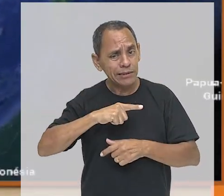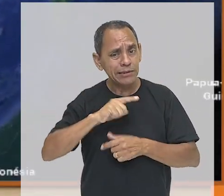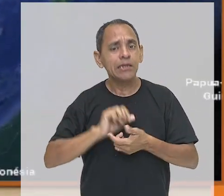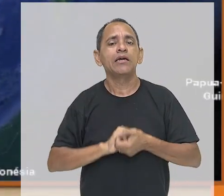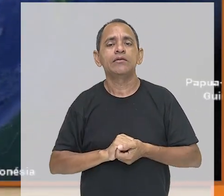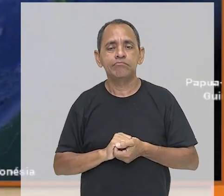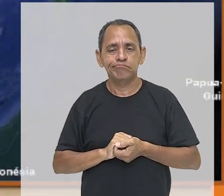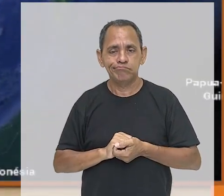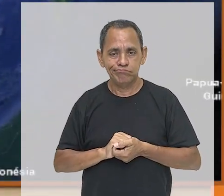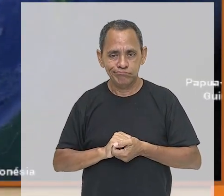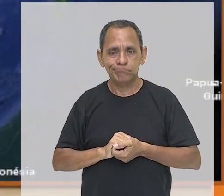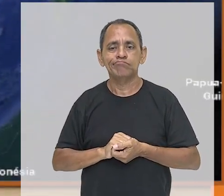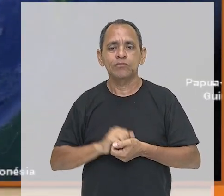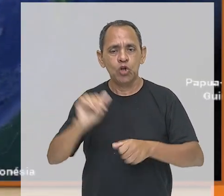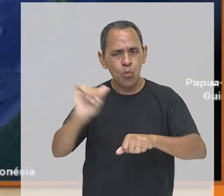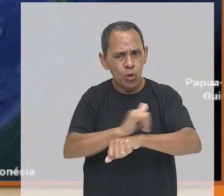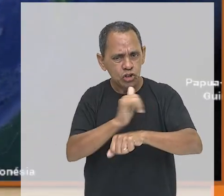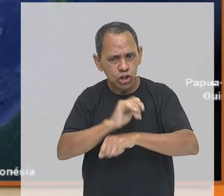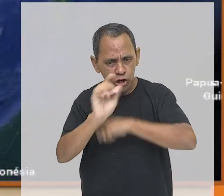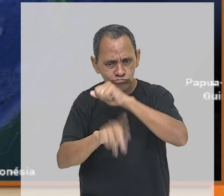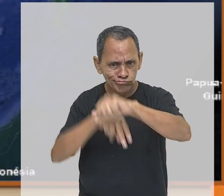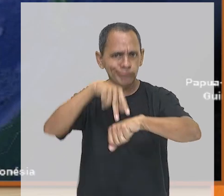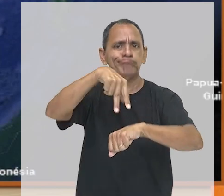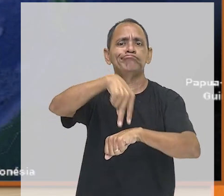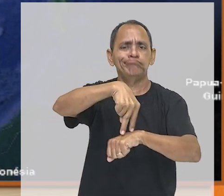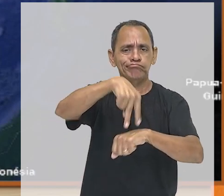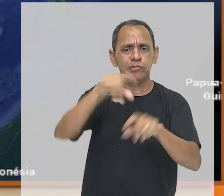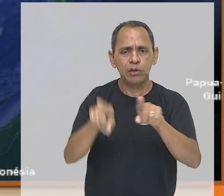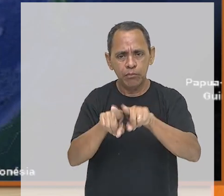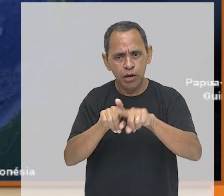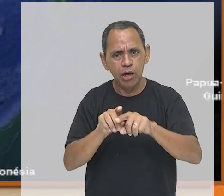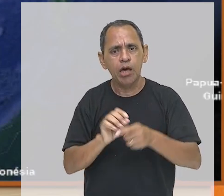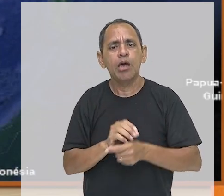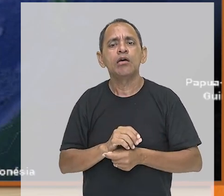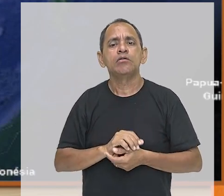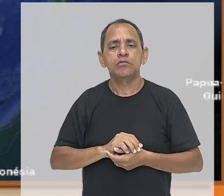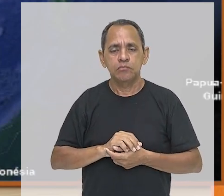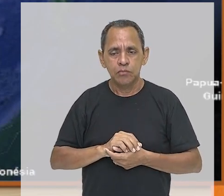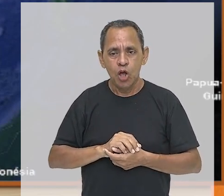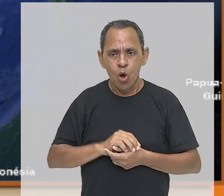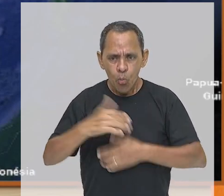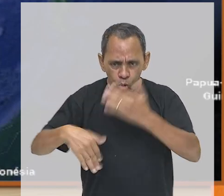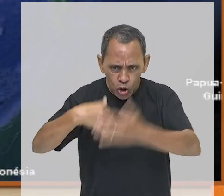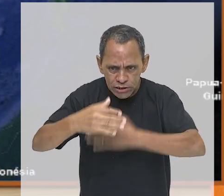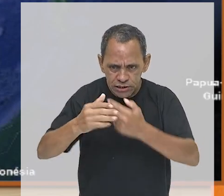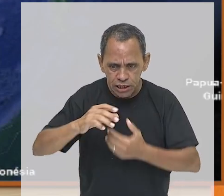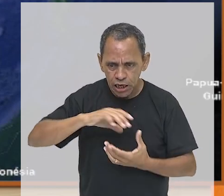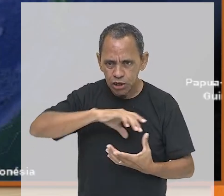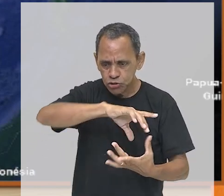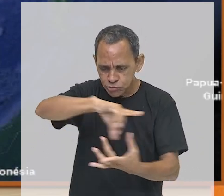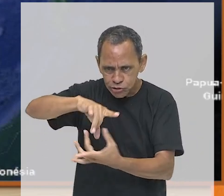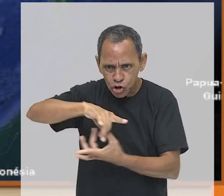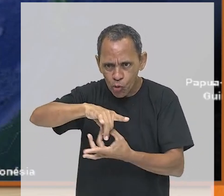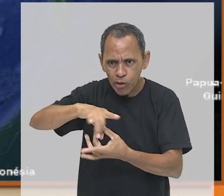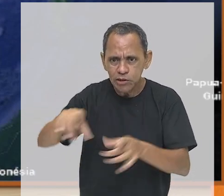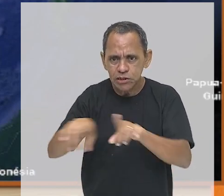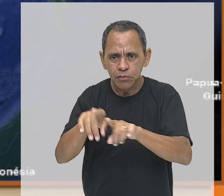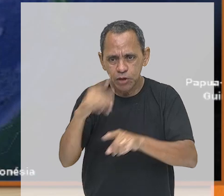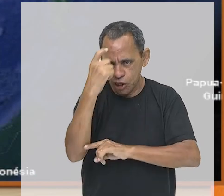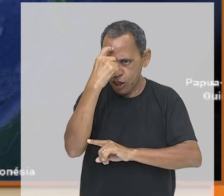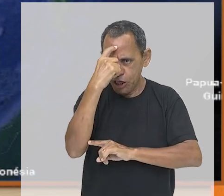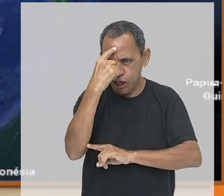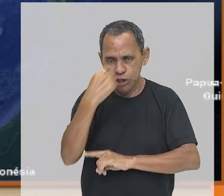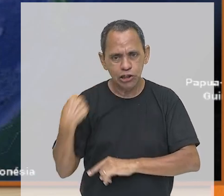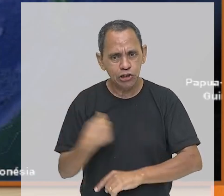destaque aí em todo esse processo de globalização que a gente vive, onde Índia, China, Japão,